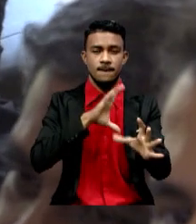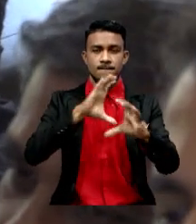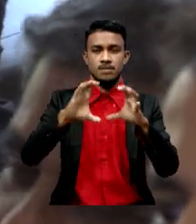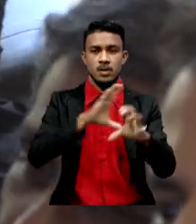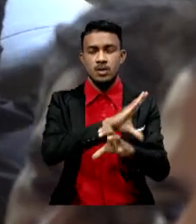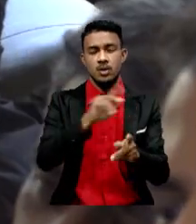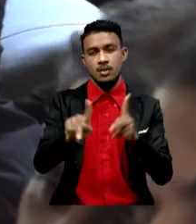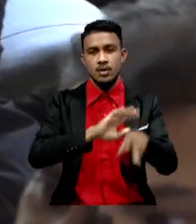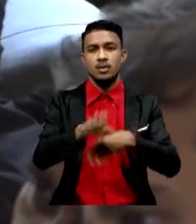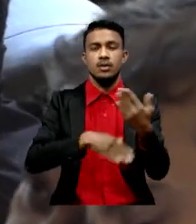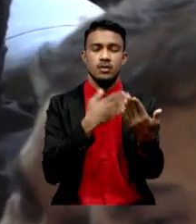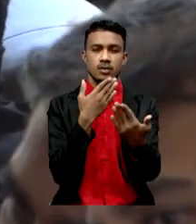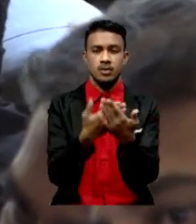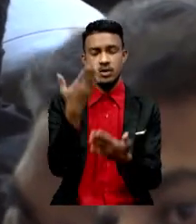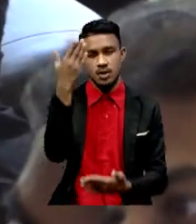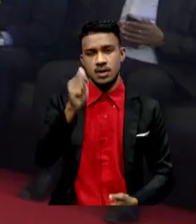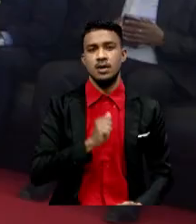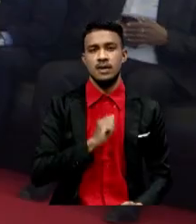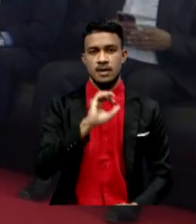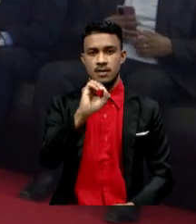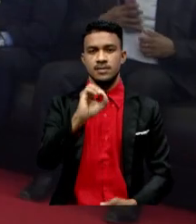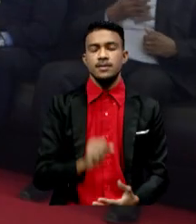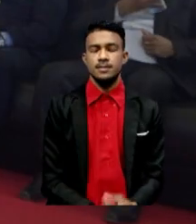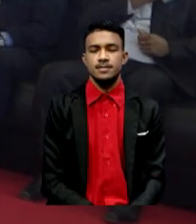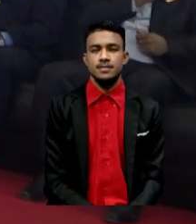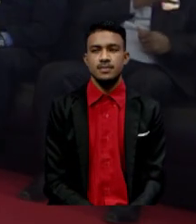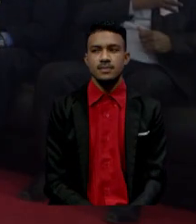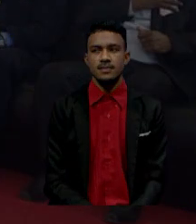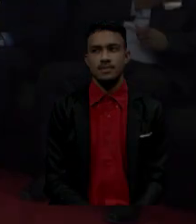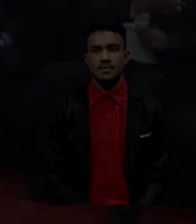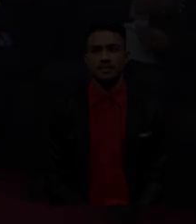Lokal no Komunidade Ainaro. Efizenia Babu, Lamberto da Silva, Jemen.